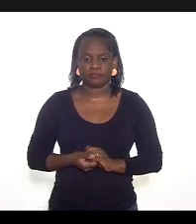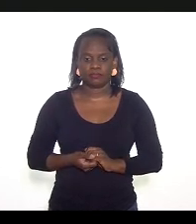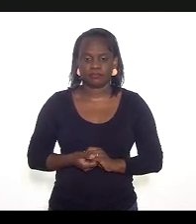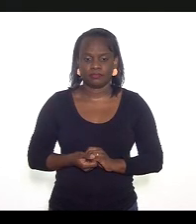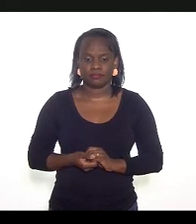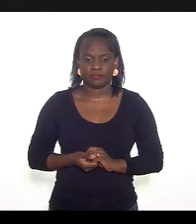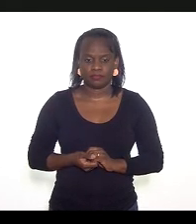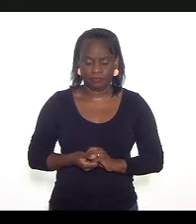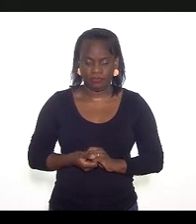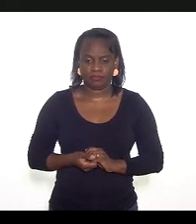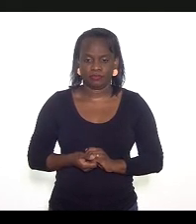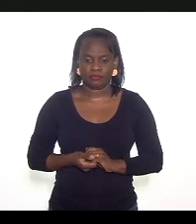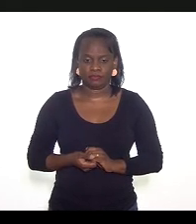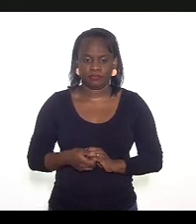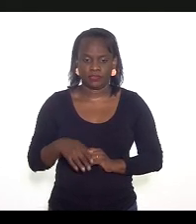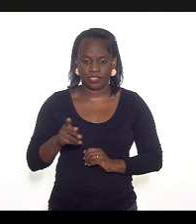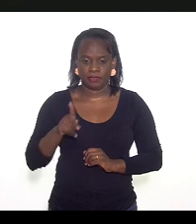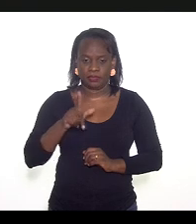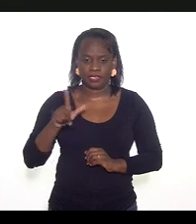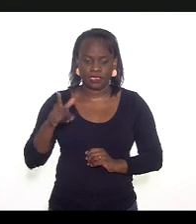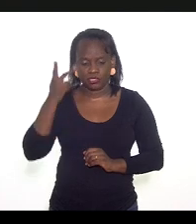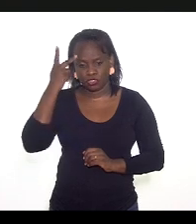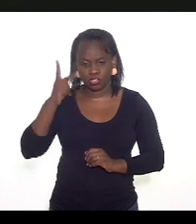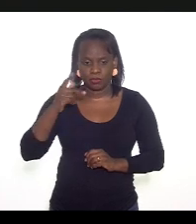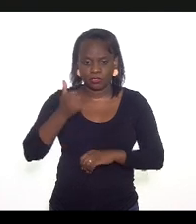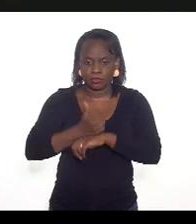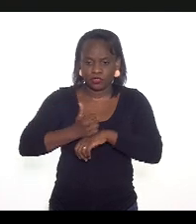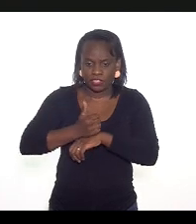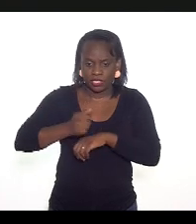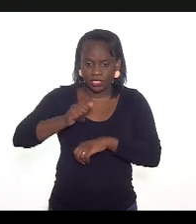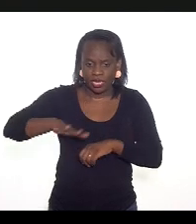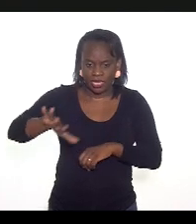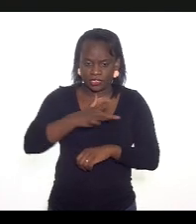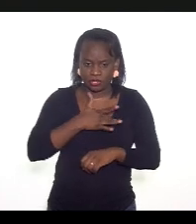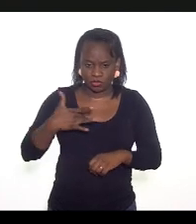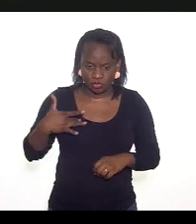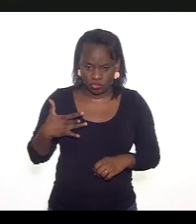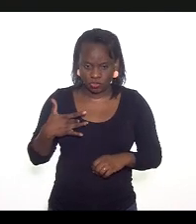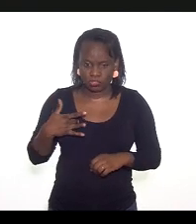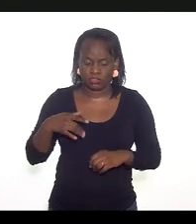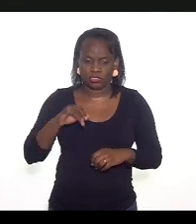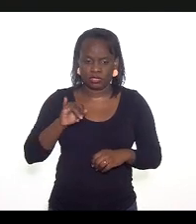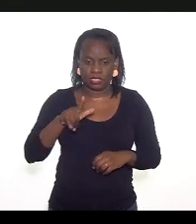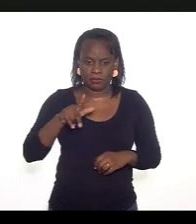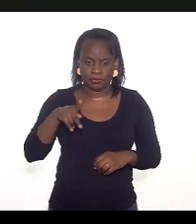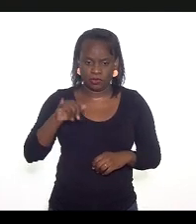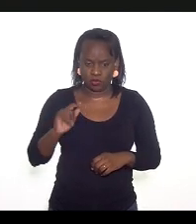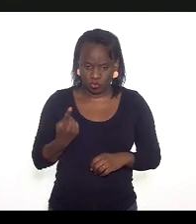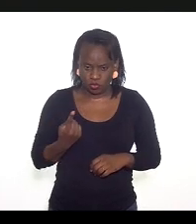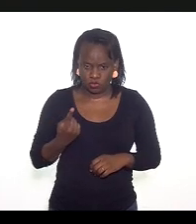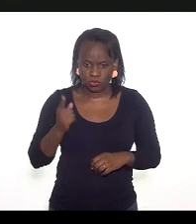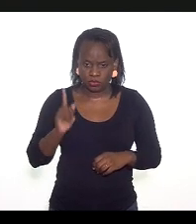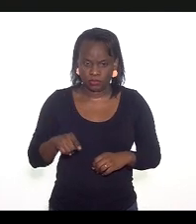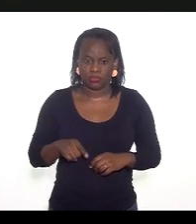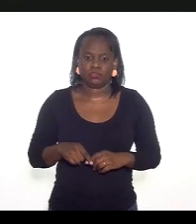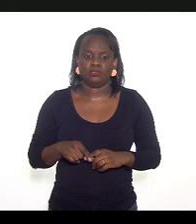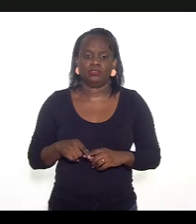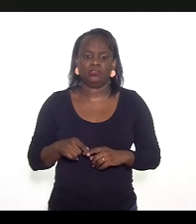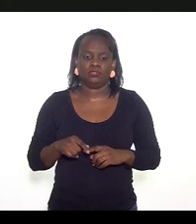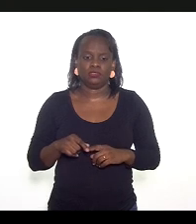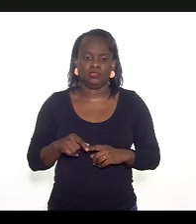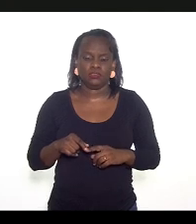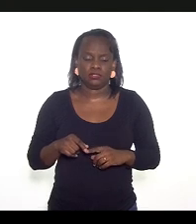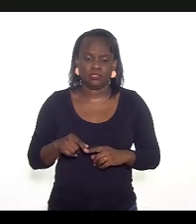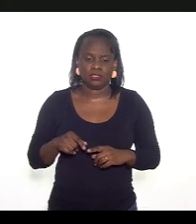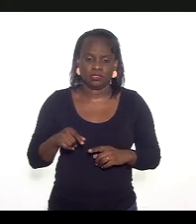É esse PL sobre profissionais da saúde, nas ILPIs, nas instituições de longa